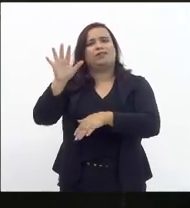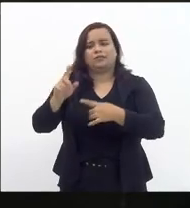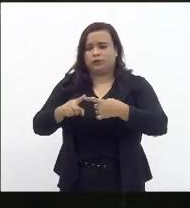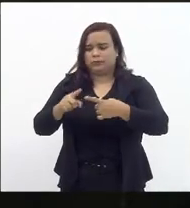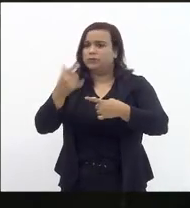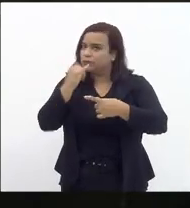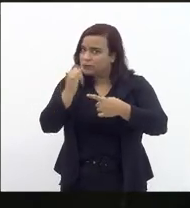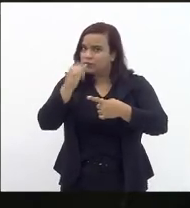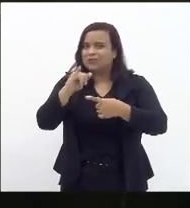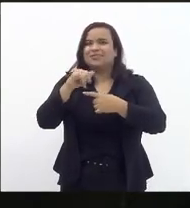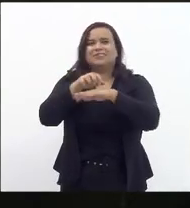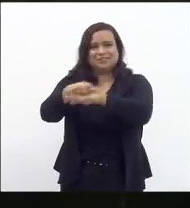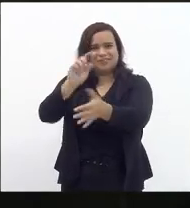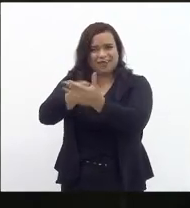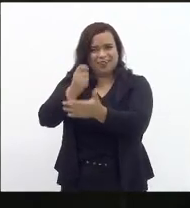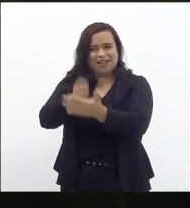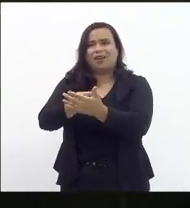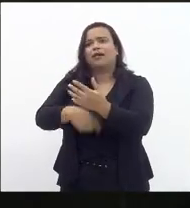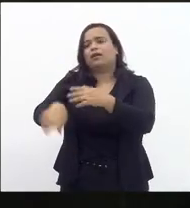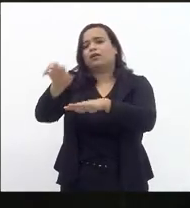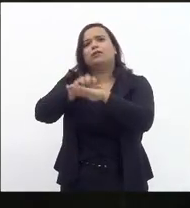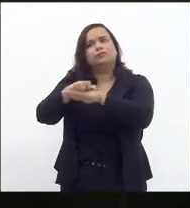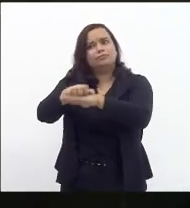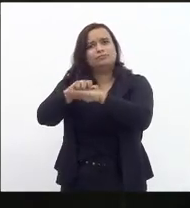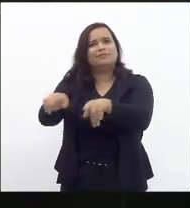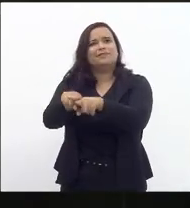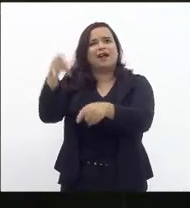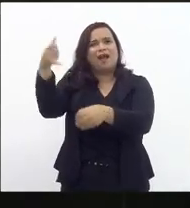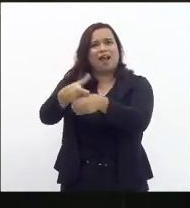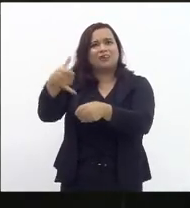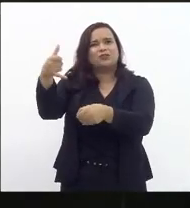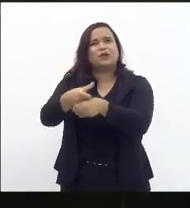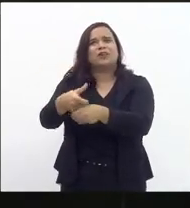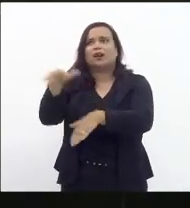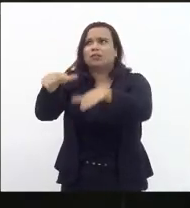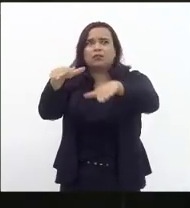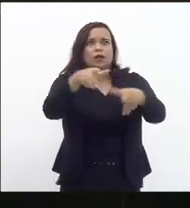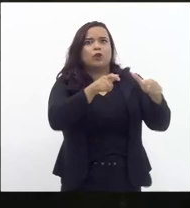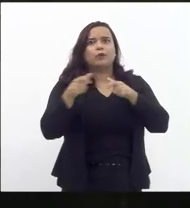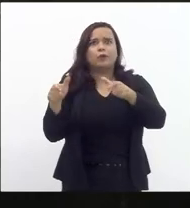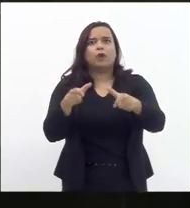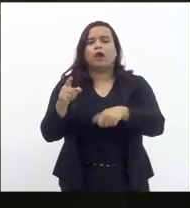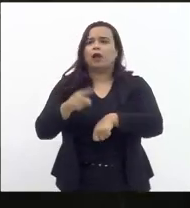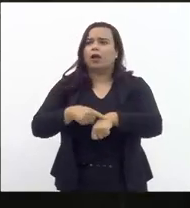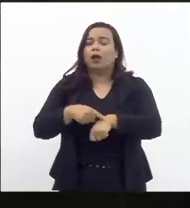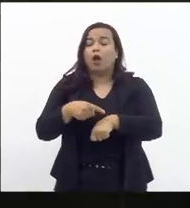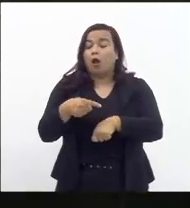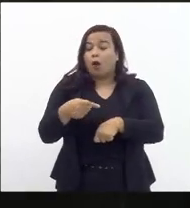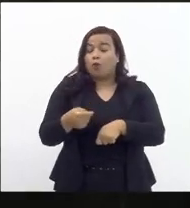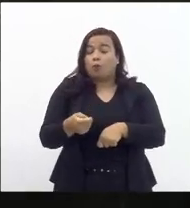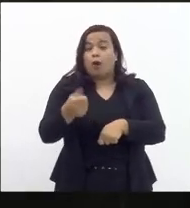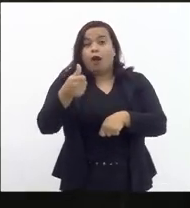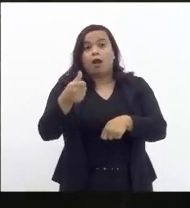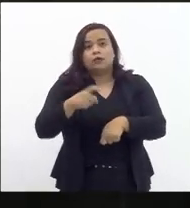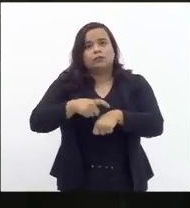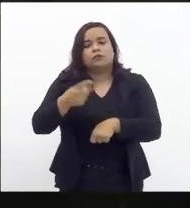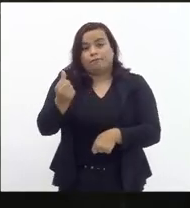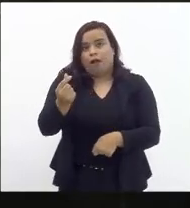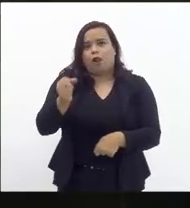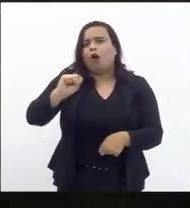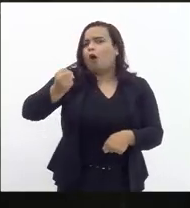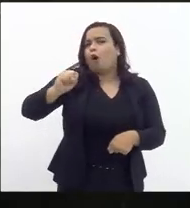né? Gasolina, por exemplo, dependendo do posto, quase R$ 8,00 o litro.